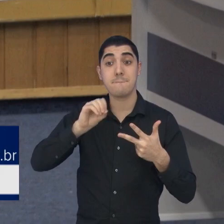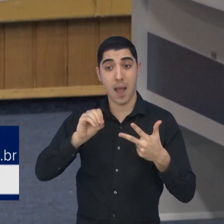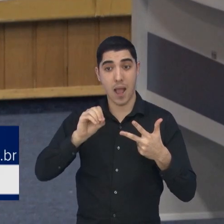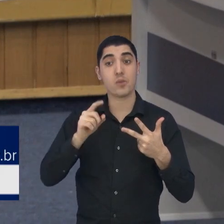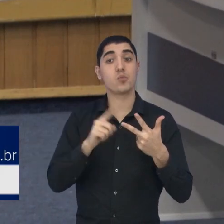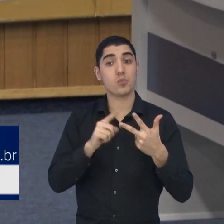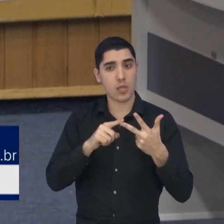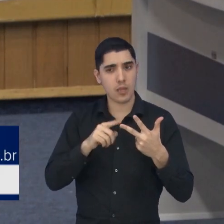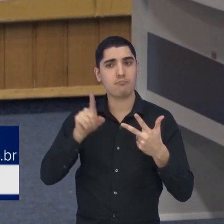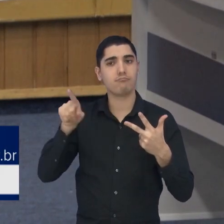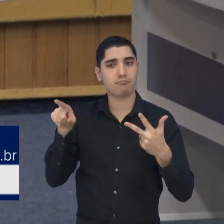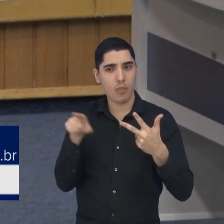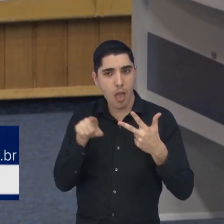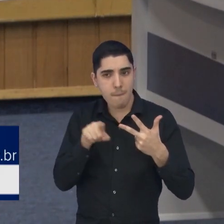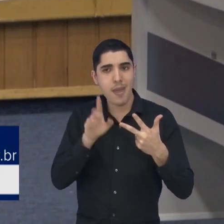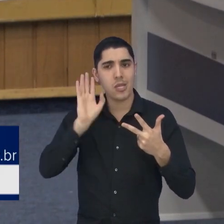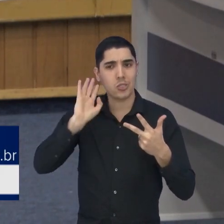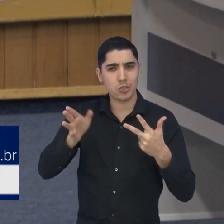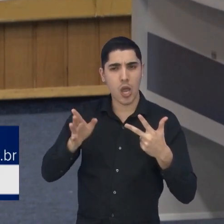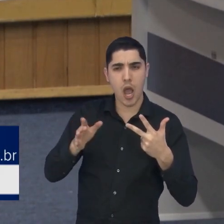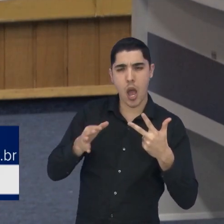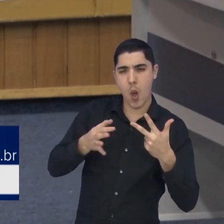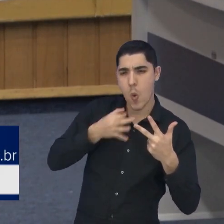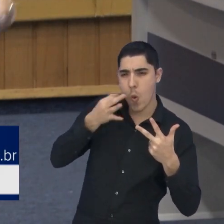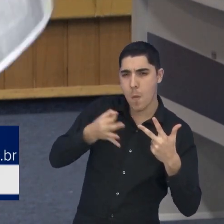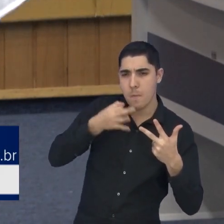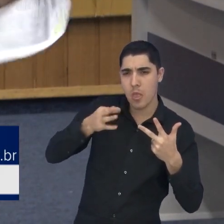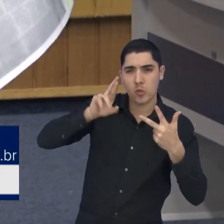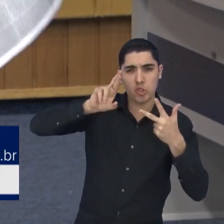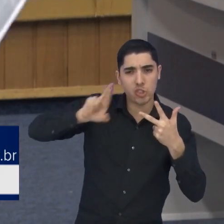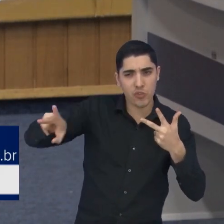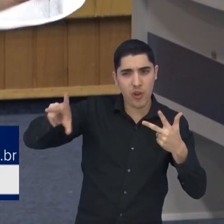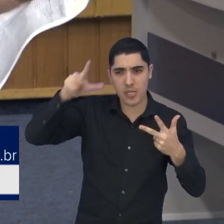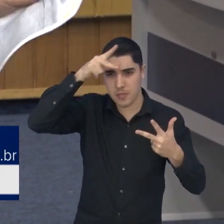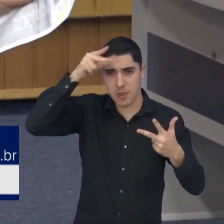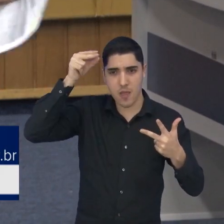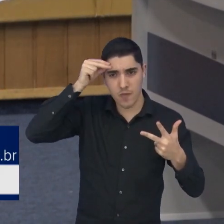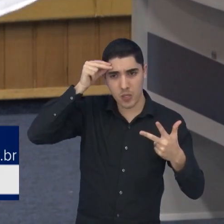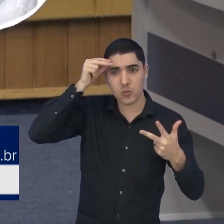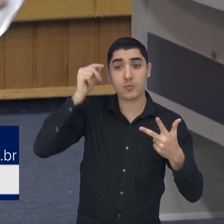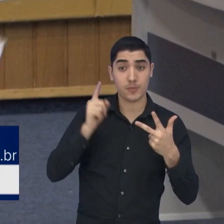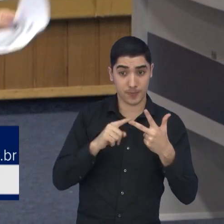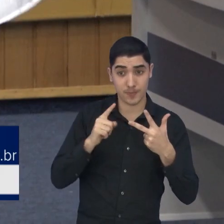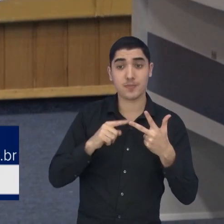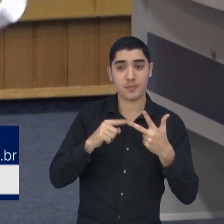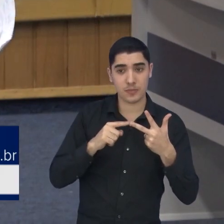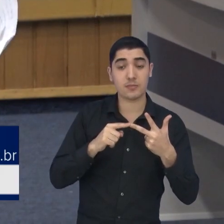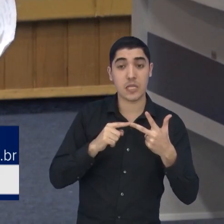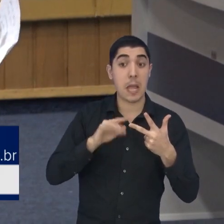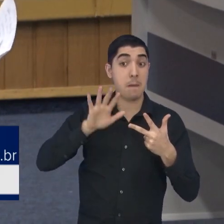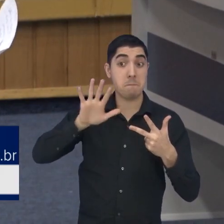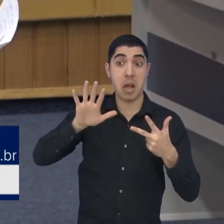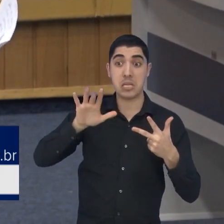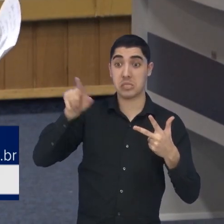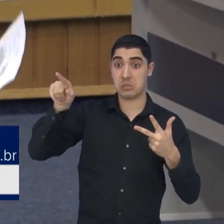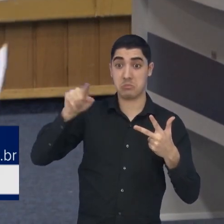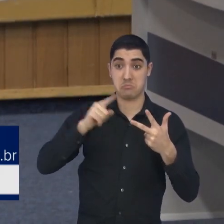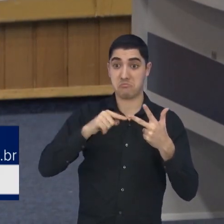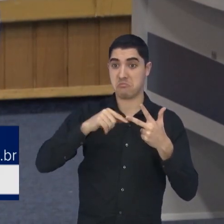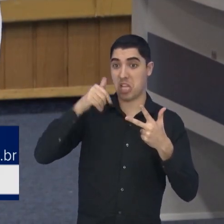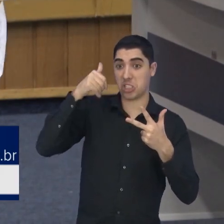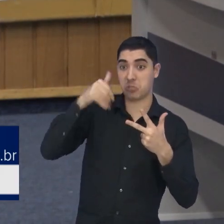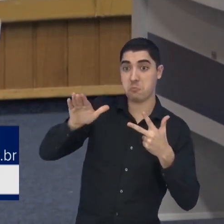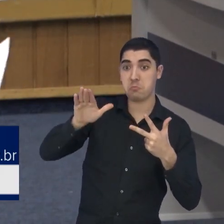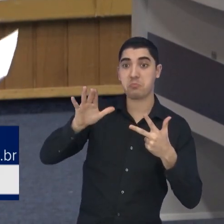um questionamento da gestão e da diretoria. Foi levantada a polêmica e tal, mas não se demitiu ninguém